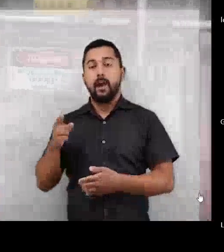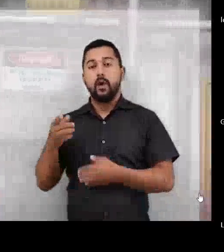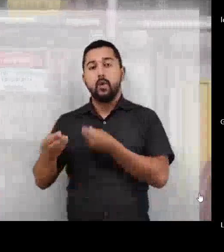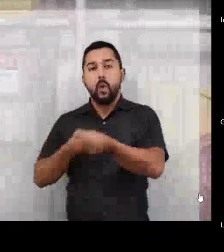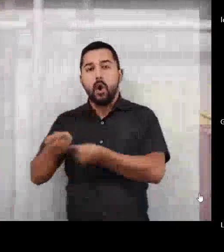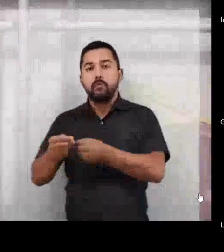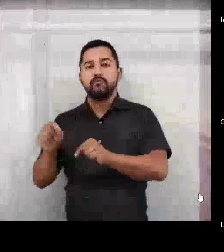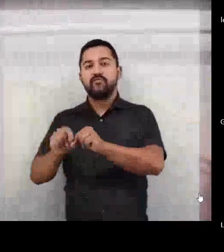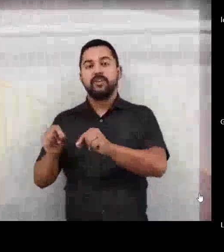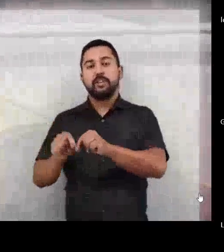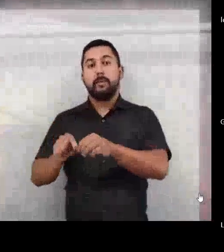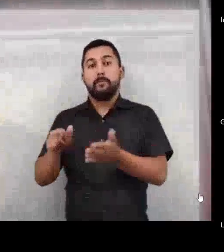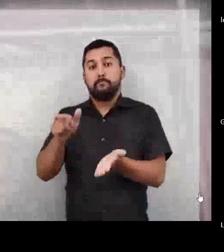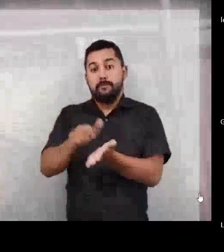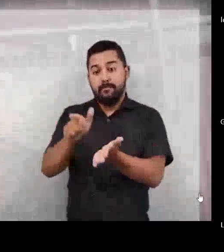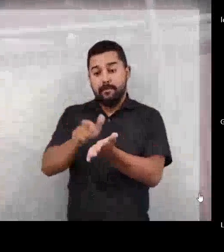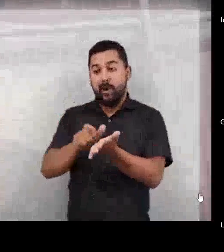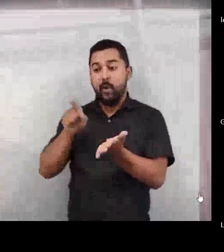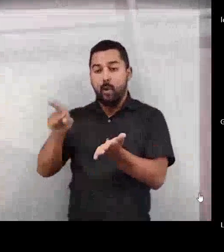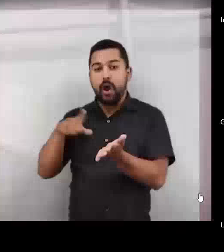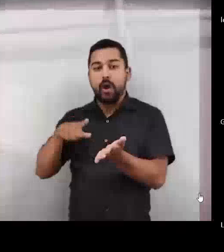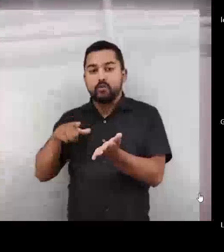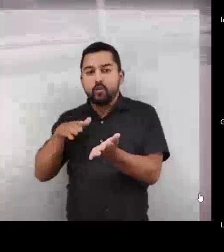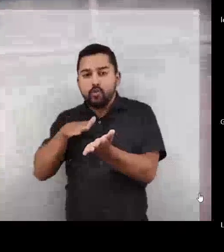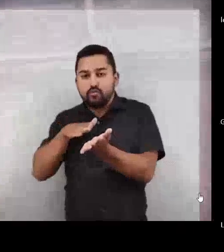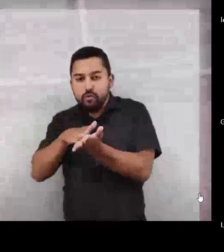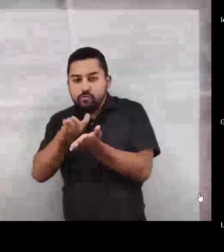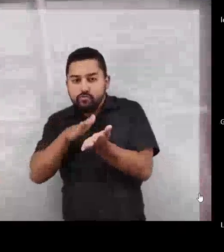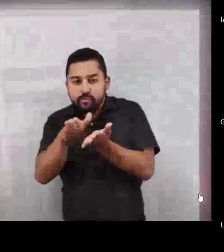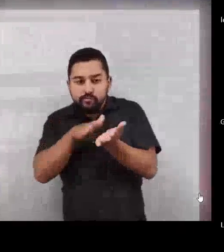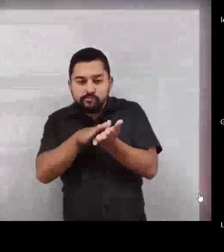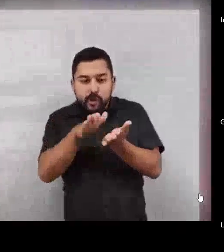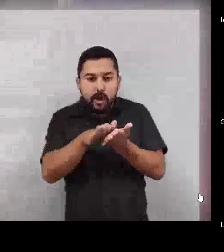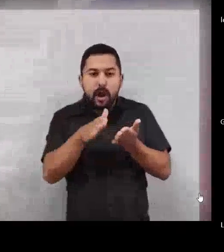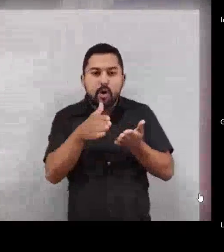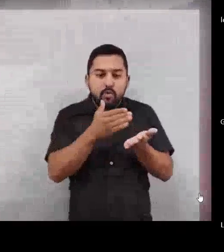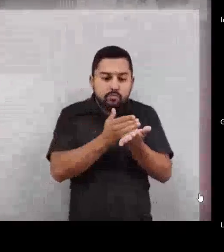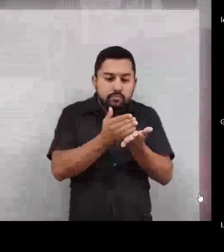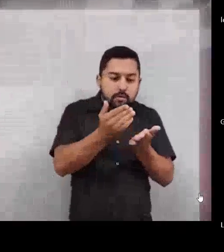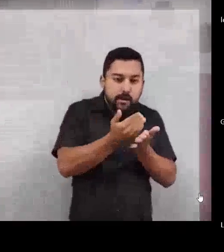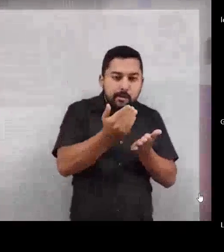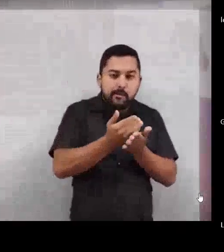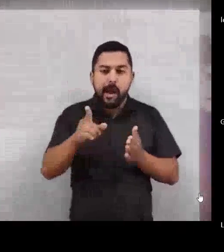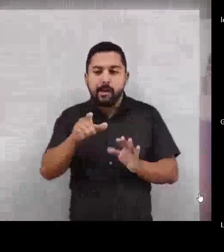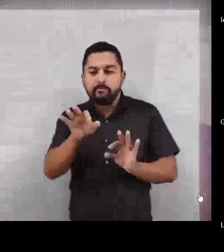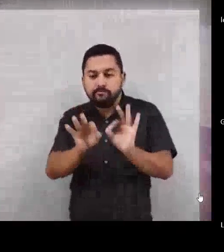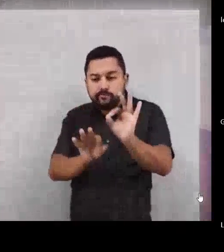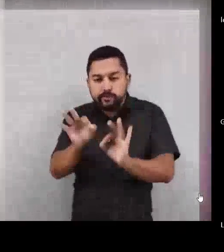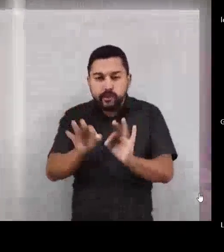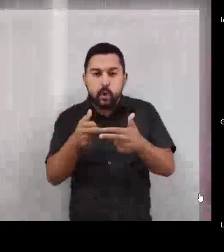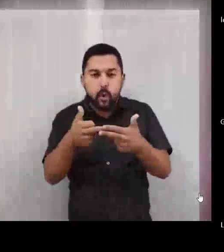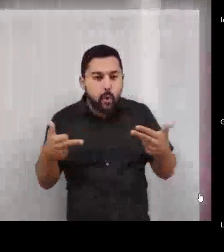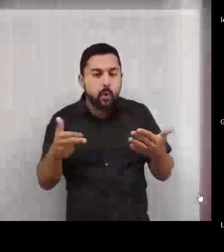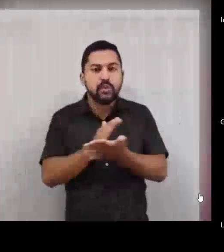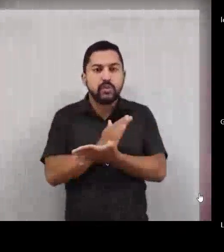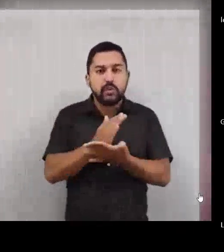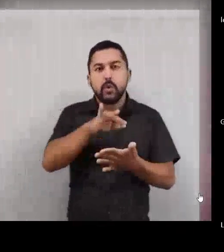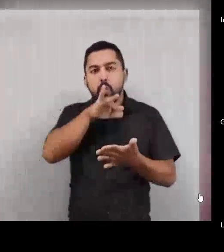O processo de fabricação de papel inicia com a depuração das fibras e a eliminação de todas as impurezas da massa de